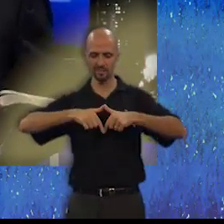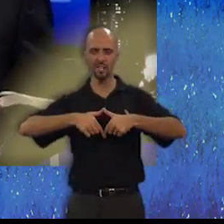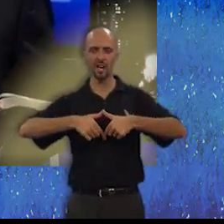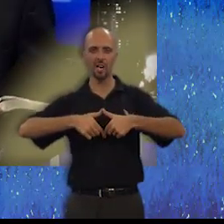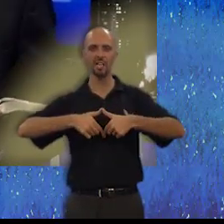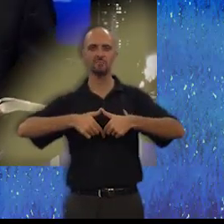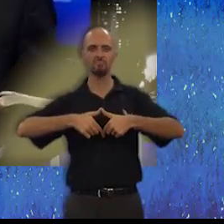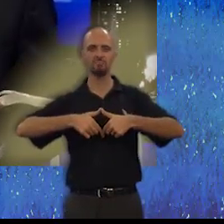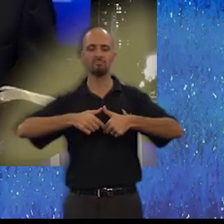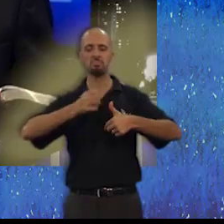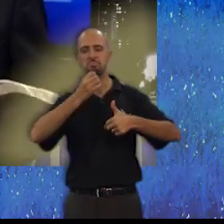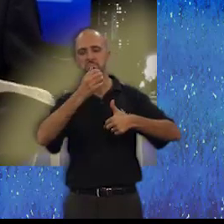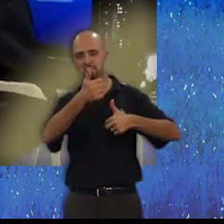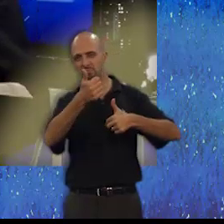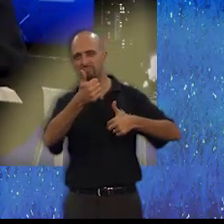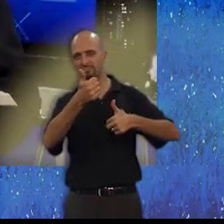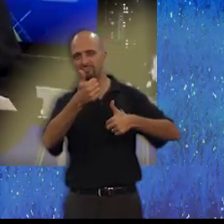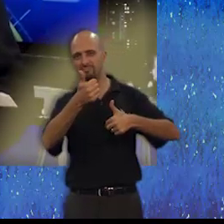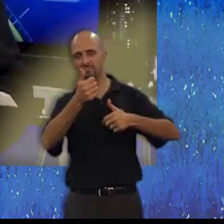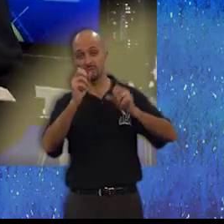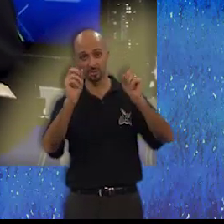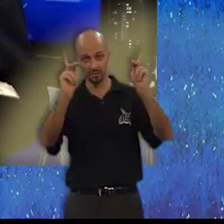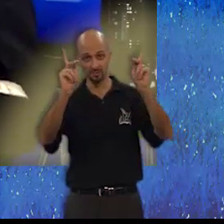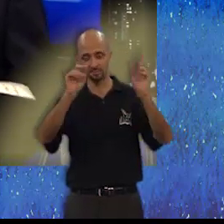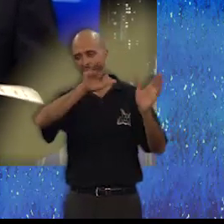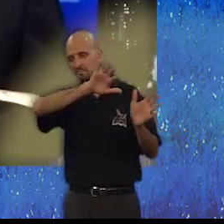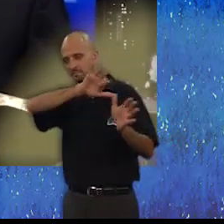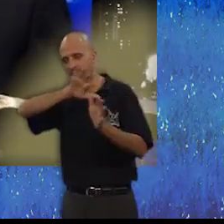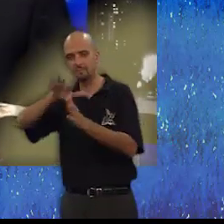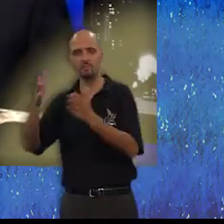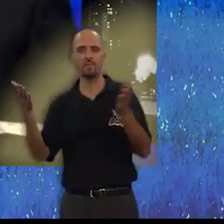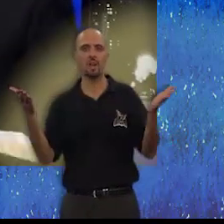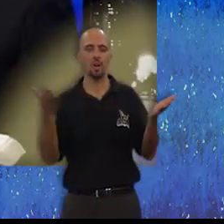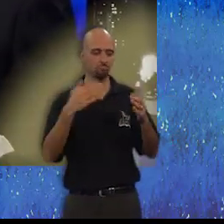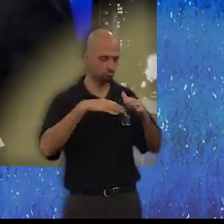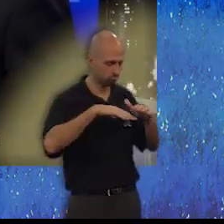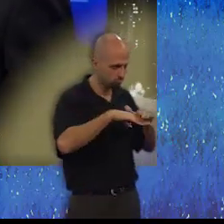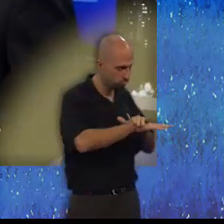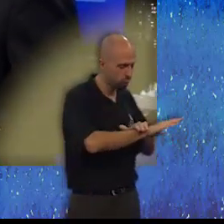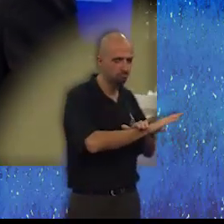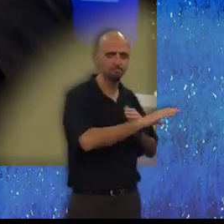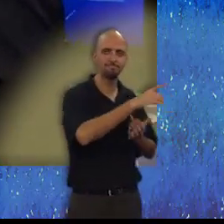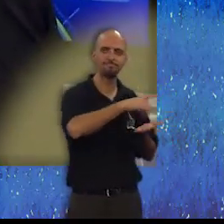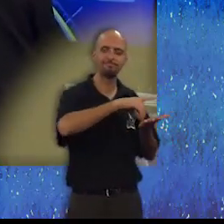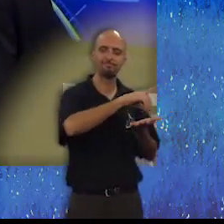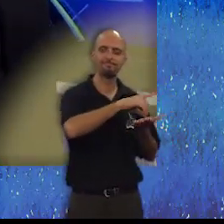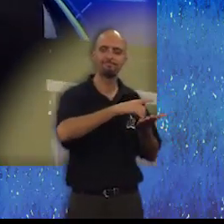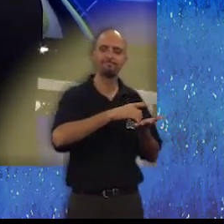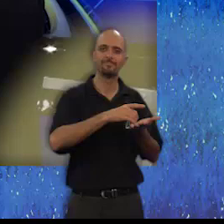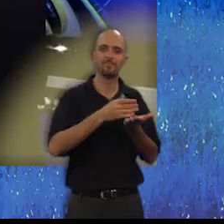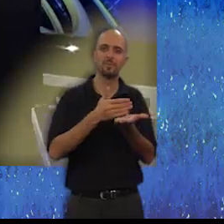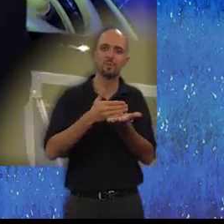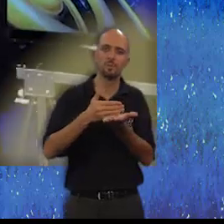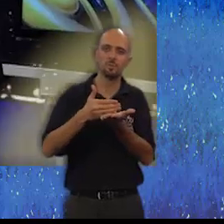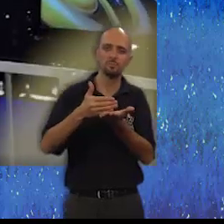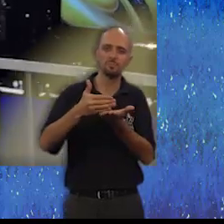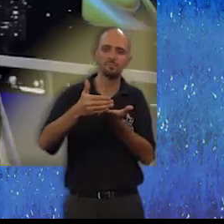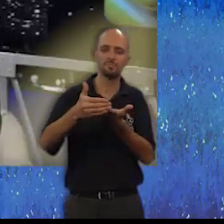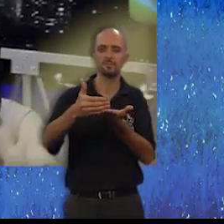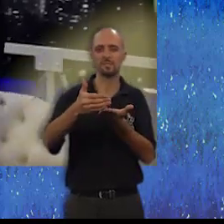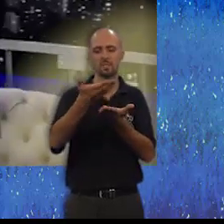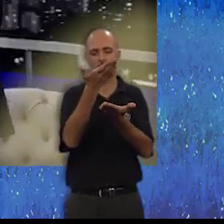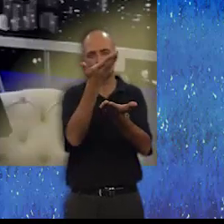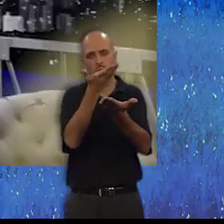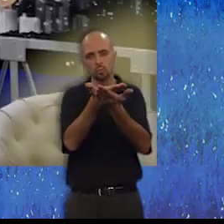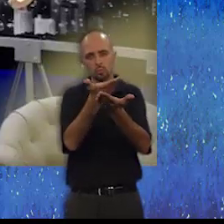maravilhosa para o seu coração, ok? Agora sim, vamos nos preparar, vou guardar aqui o meu DVD, e nós